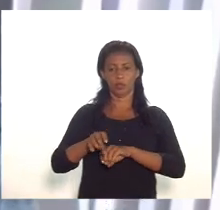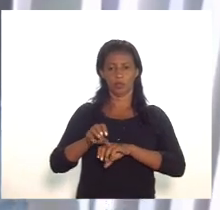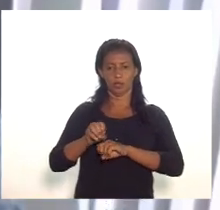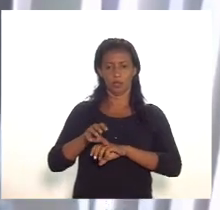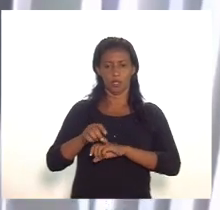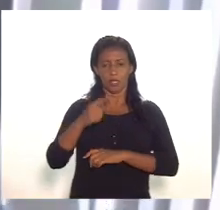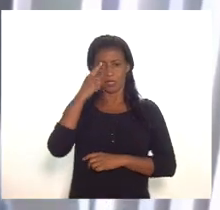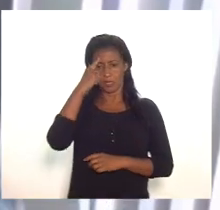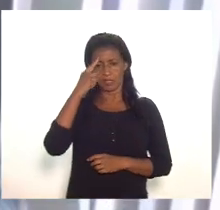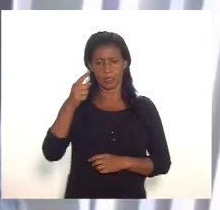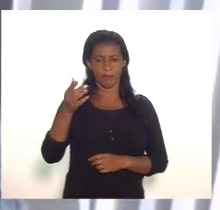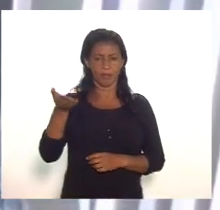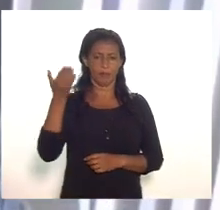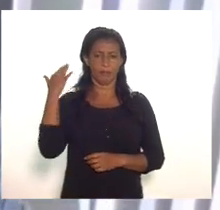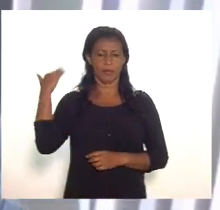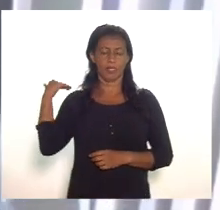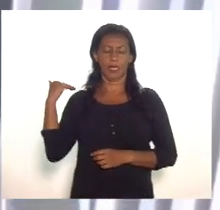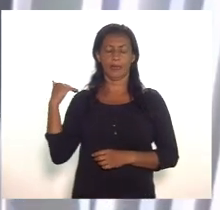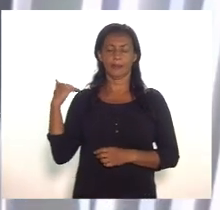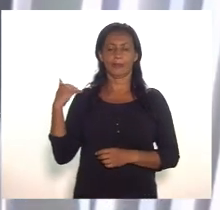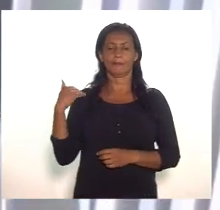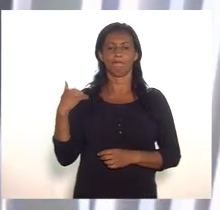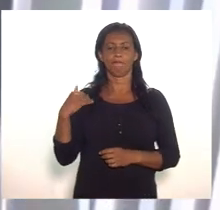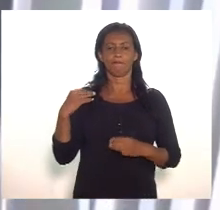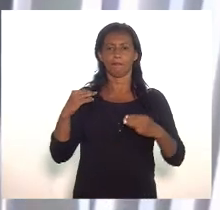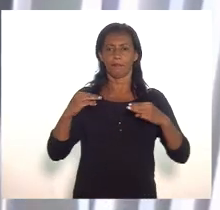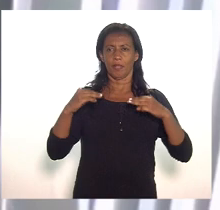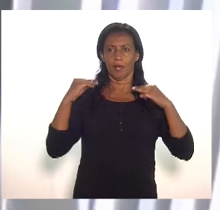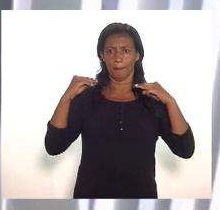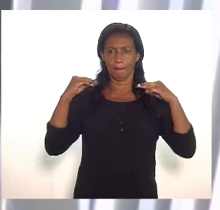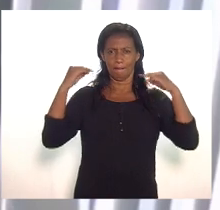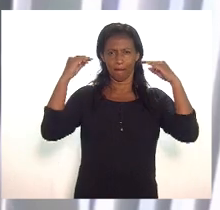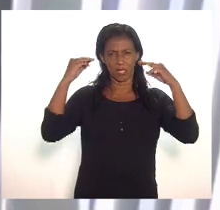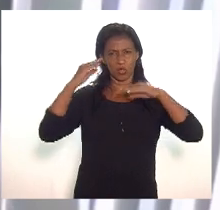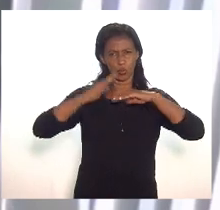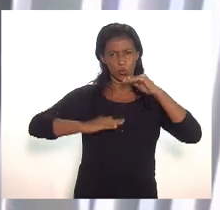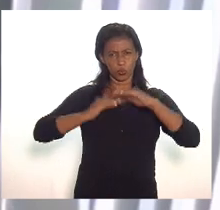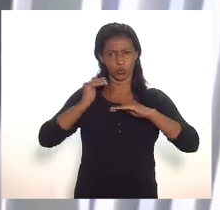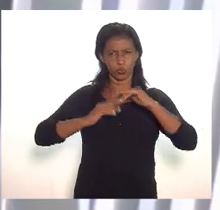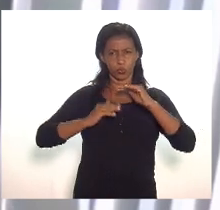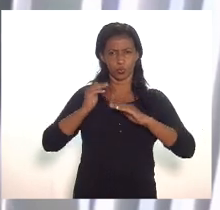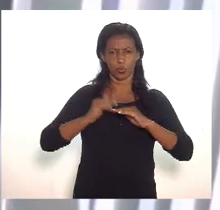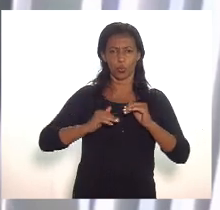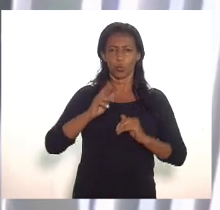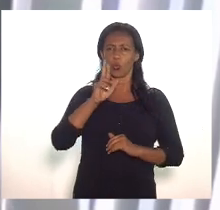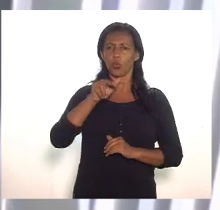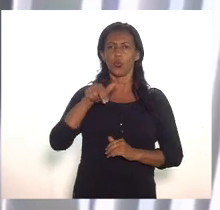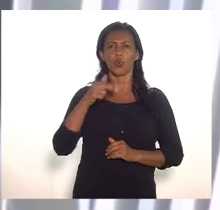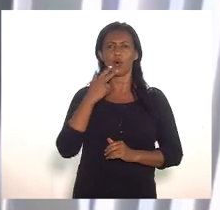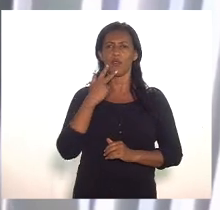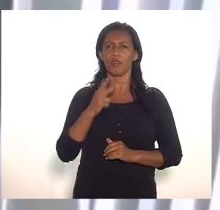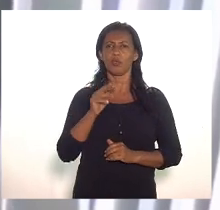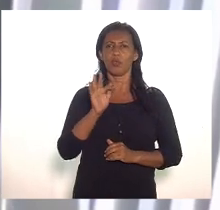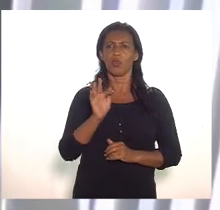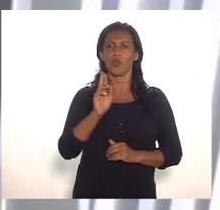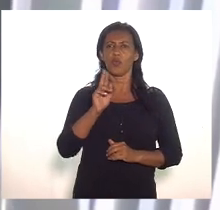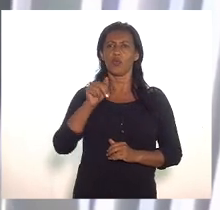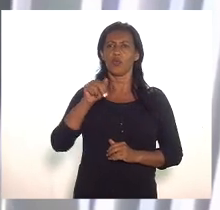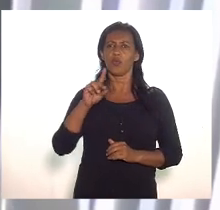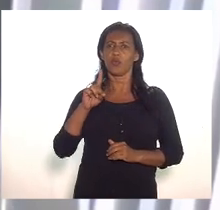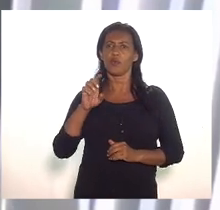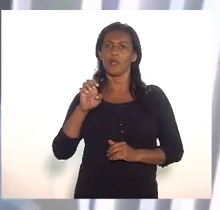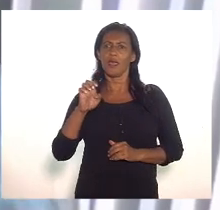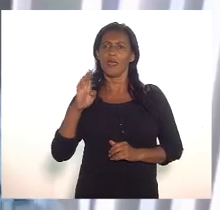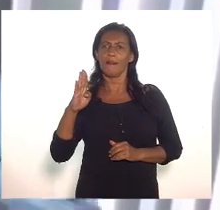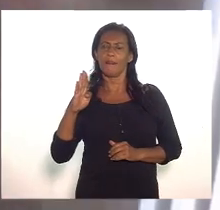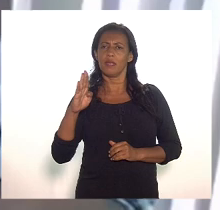semana passada o ministro Milton Ribeiro é o mesmo ministro que nunca deu uma palavra sobre o Fundeb, né? O Brasil discutiu o Fundeb e